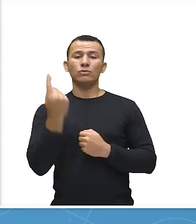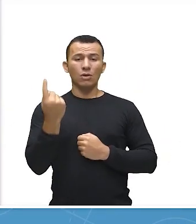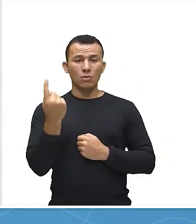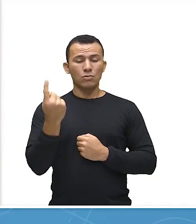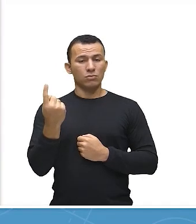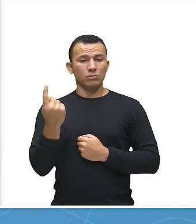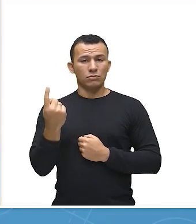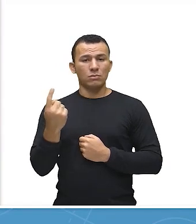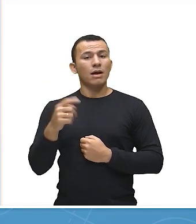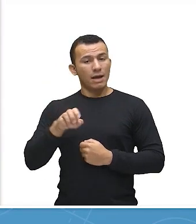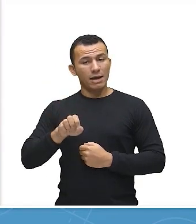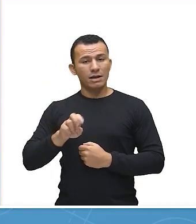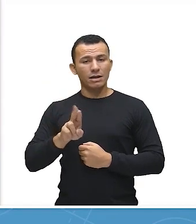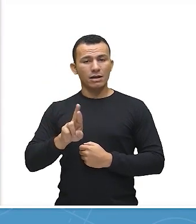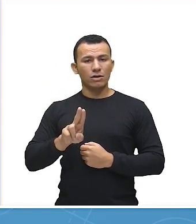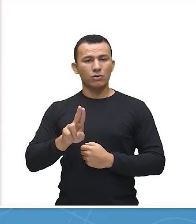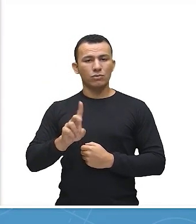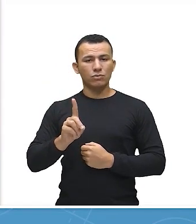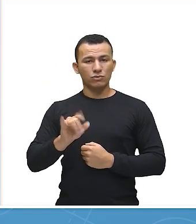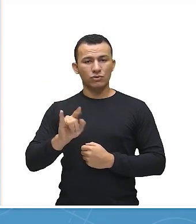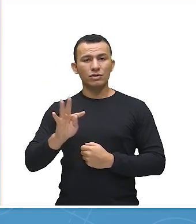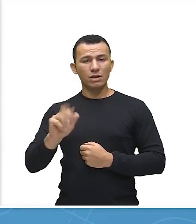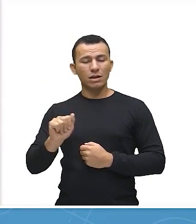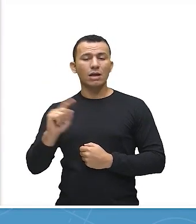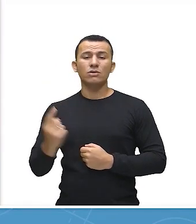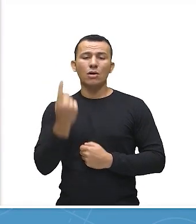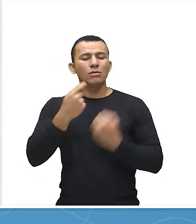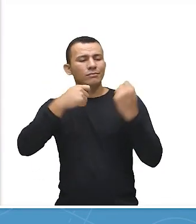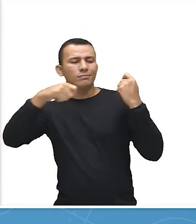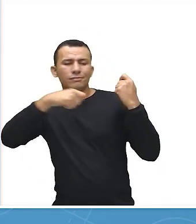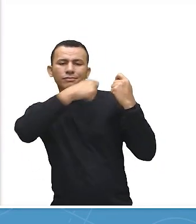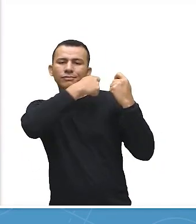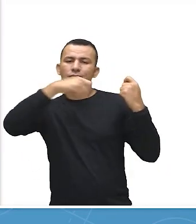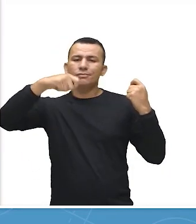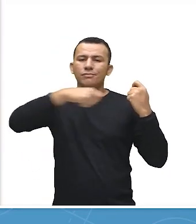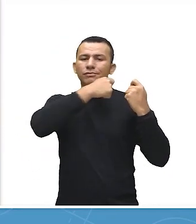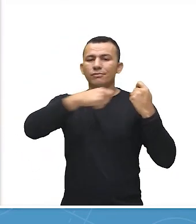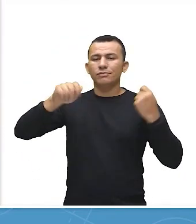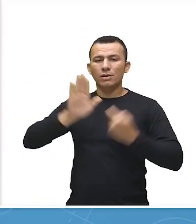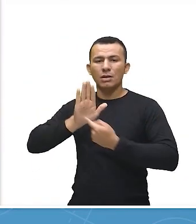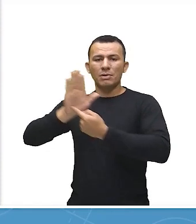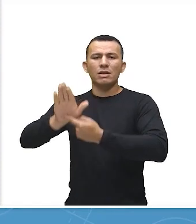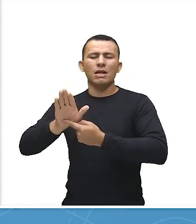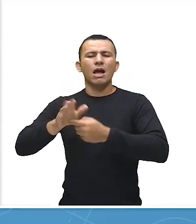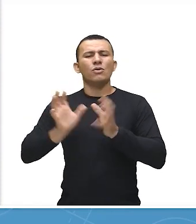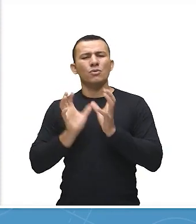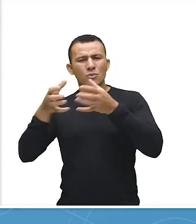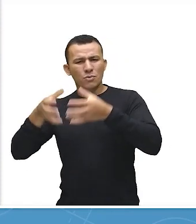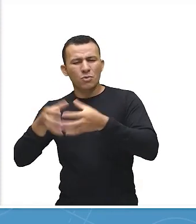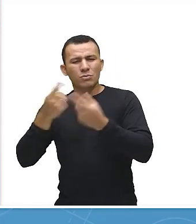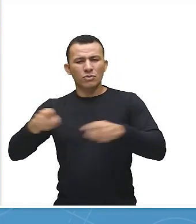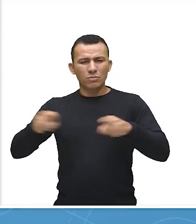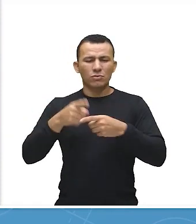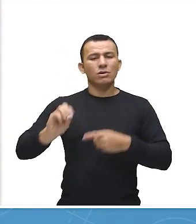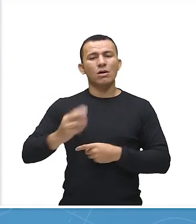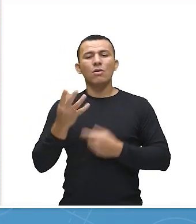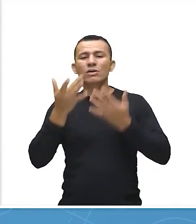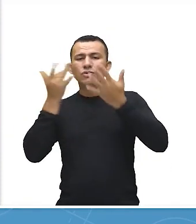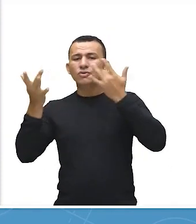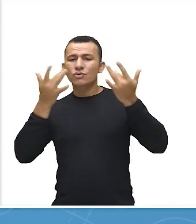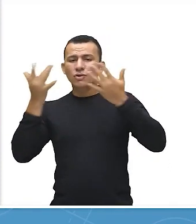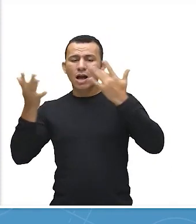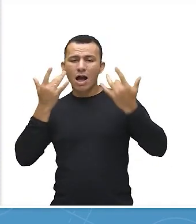igreja, com conteúdo religioso, ou uma música erudita secular. Existem vários músicos que utilizam